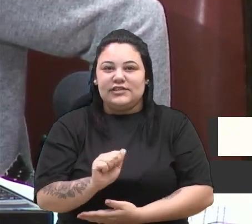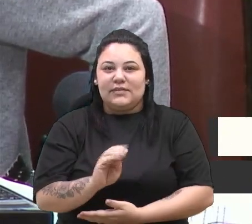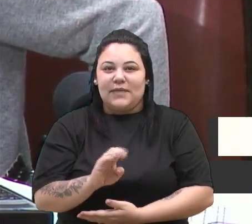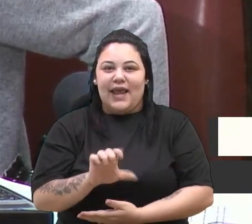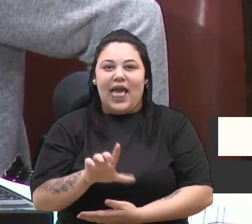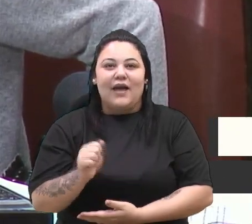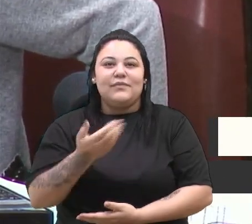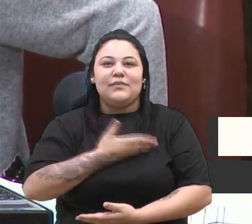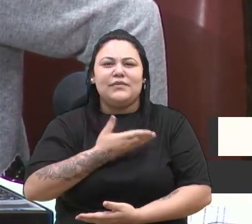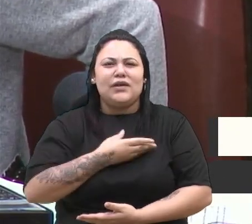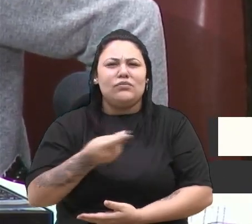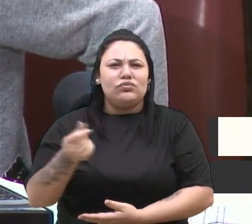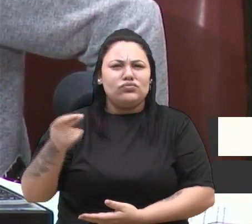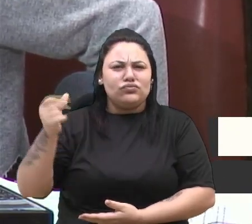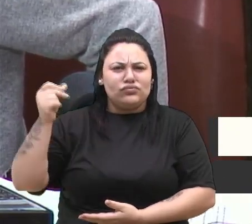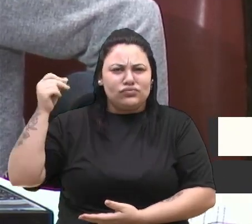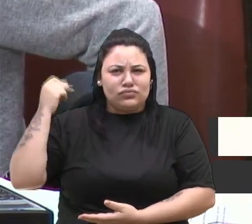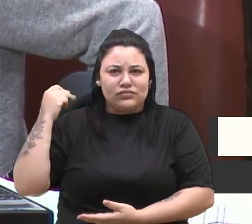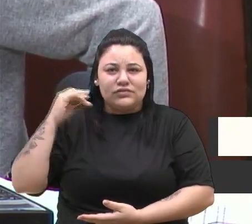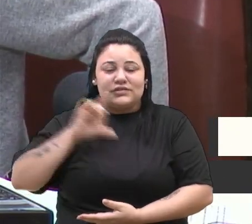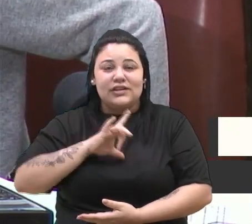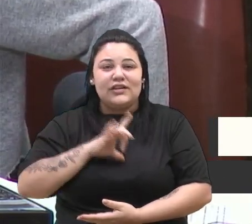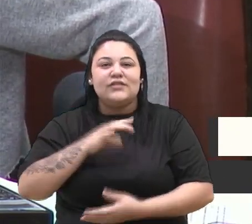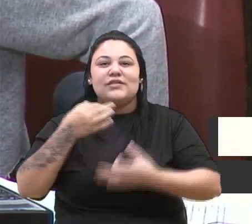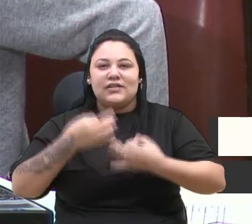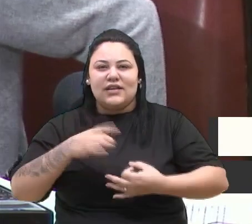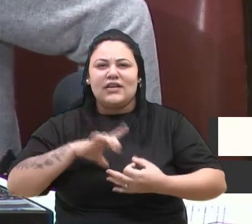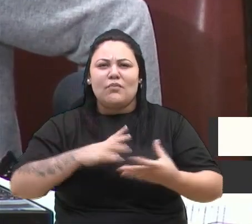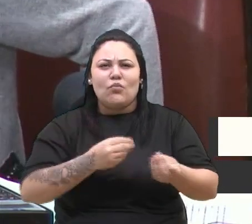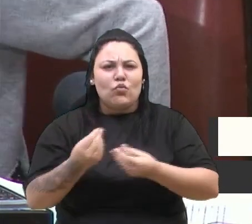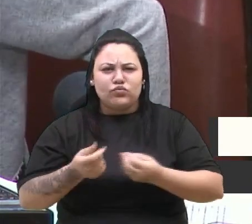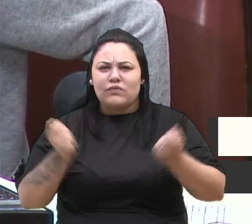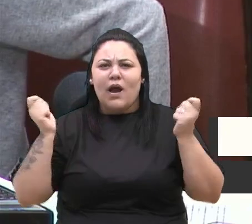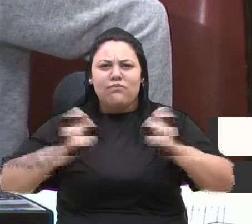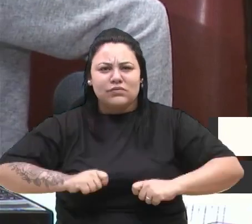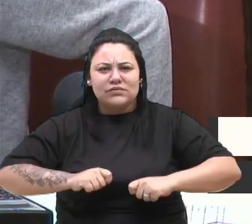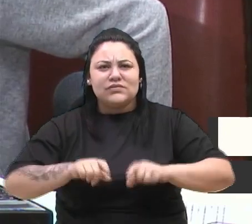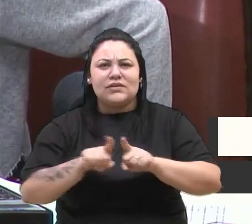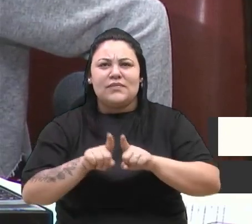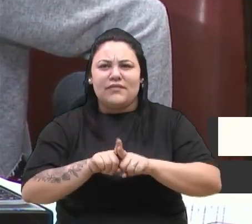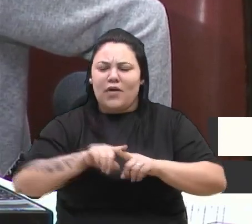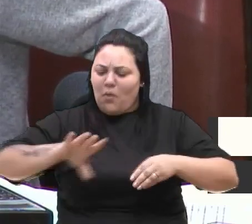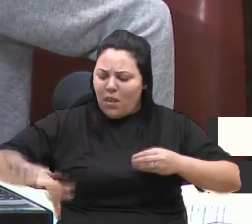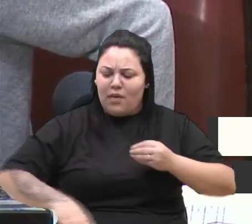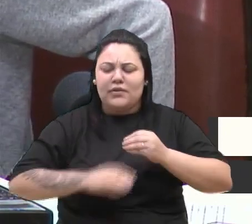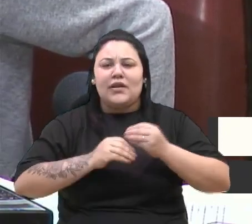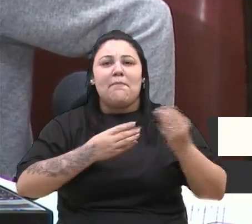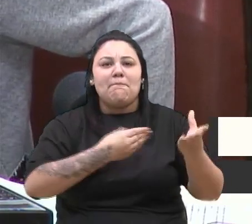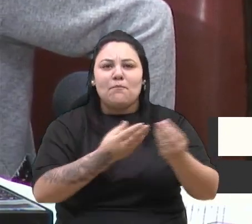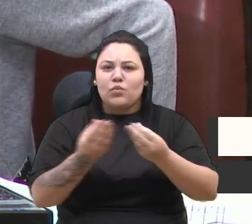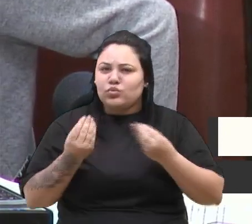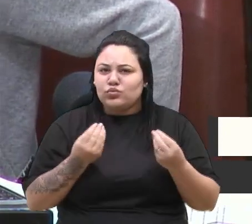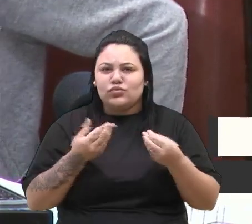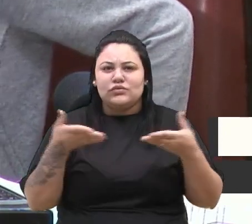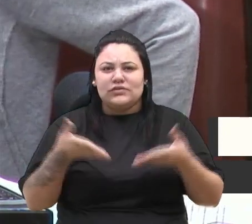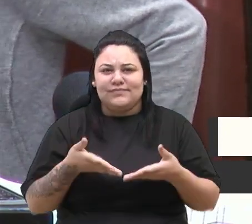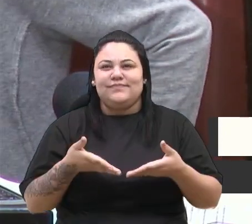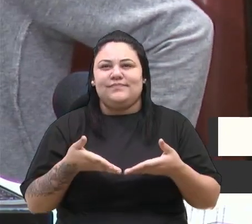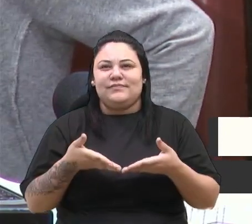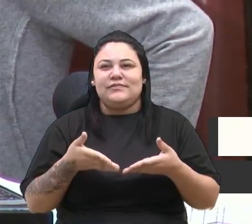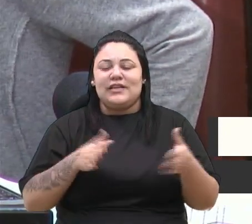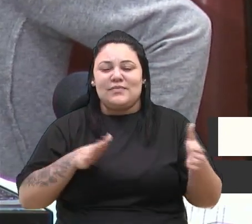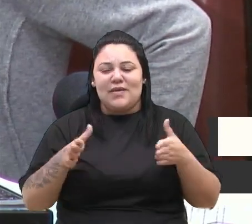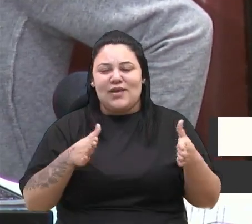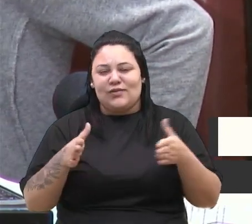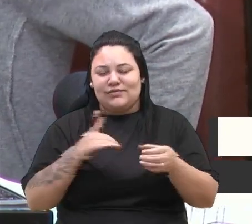tempo. Tenho certeza que tem muita capacidade e vai acrescentar em muito com a casa e com a cidade nesse período que ela estiver